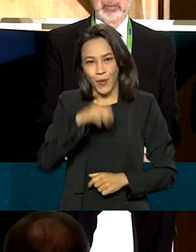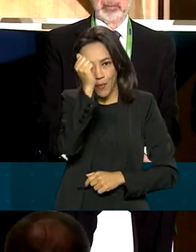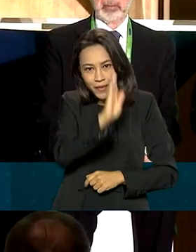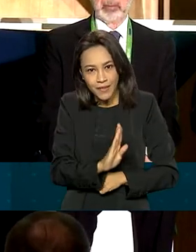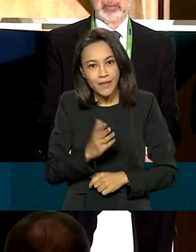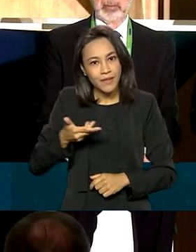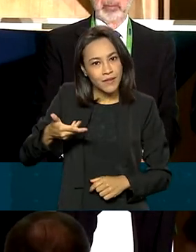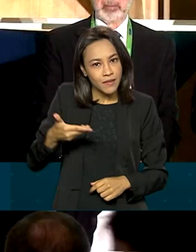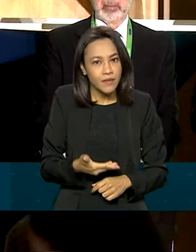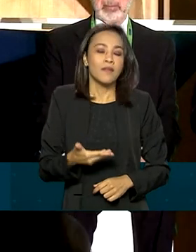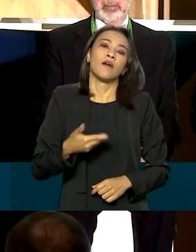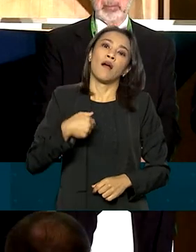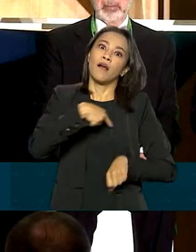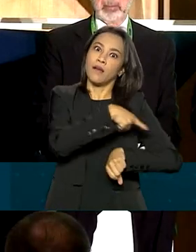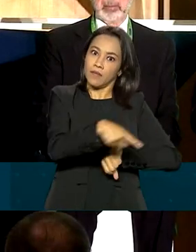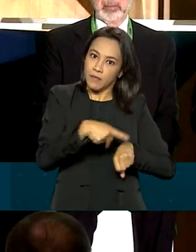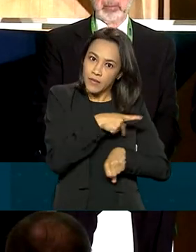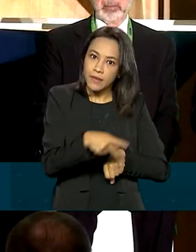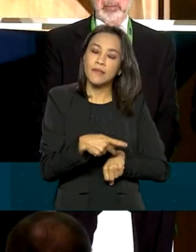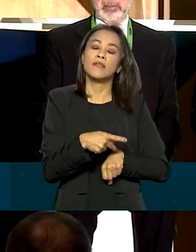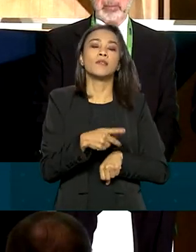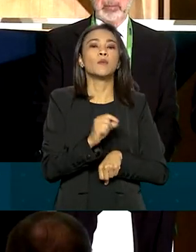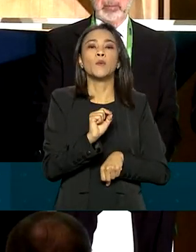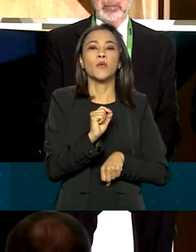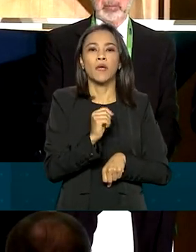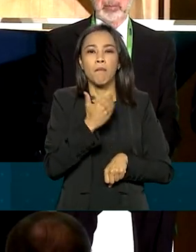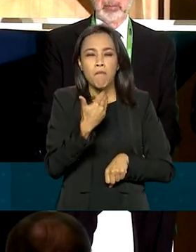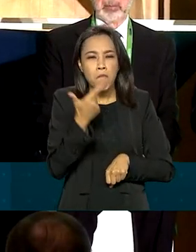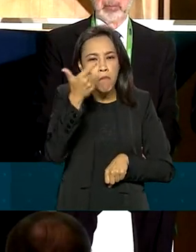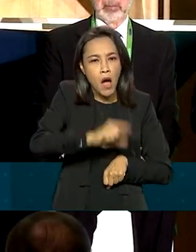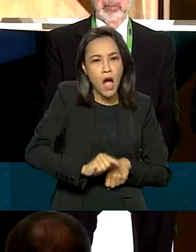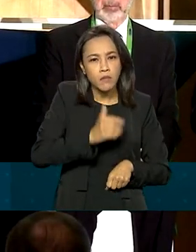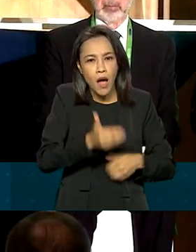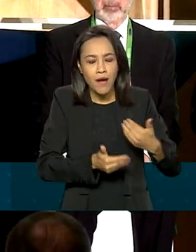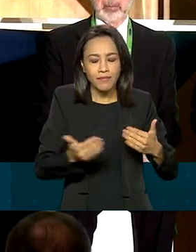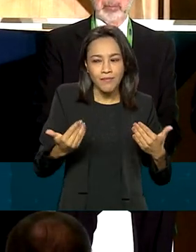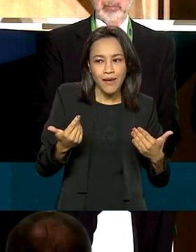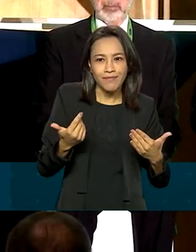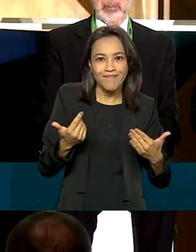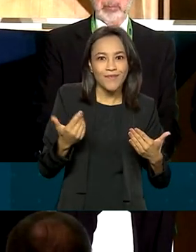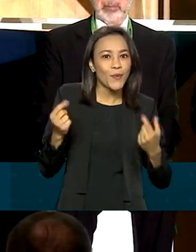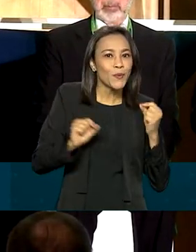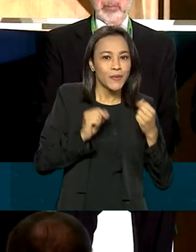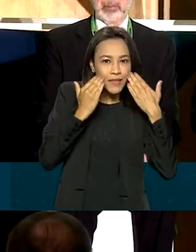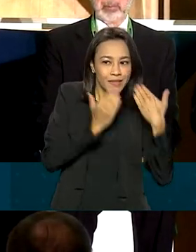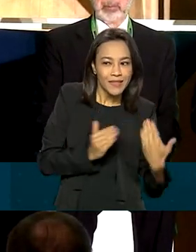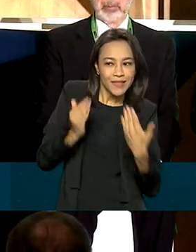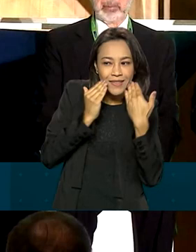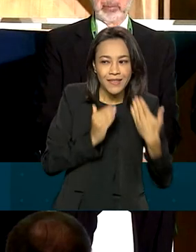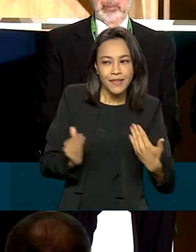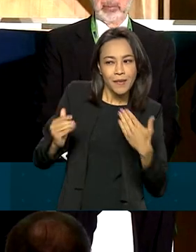Brasil é um país que cada vez mais conquista